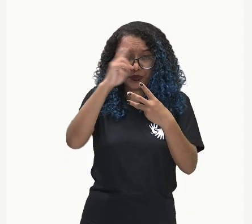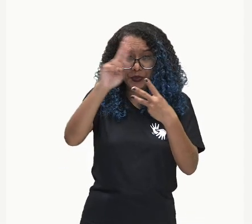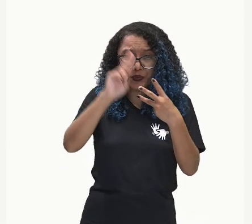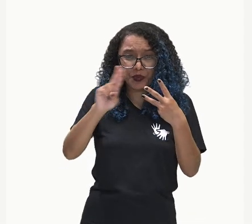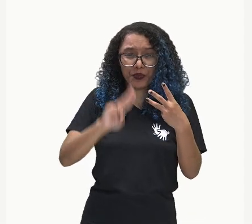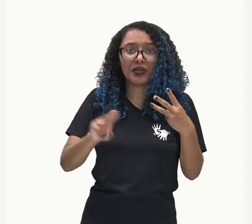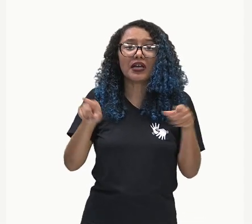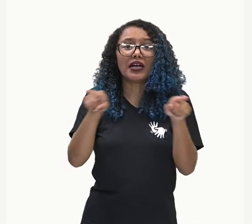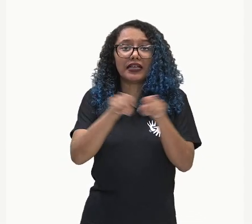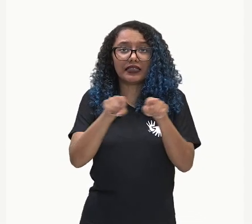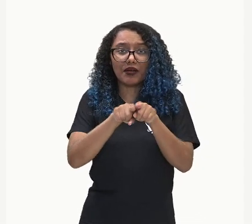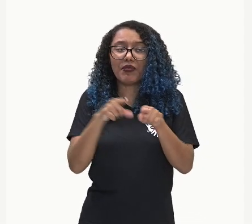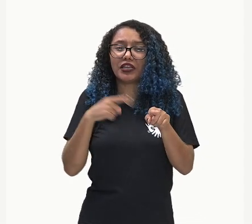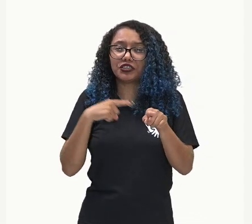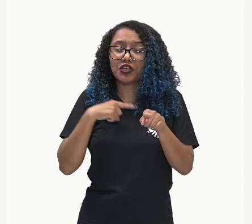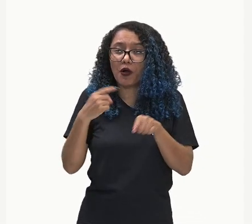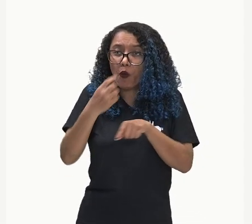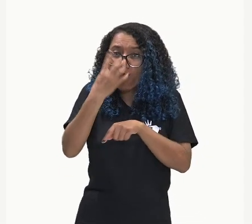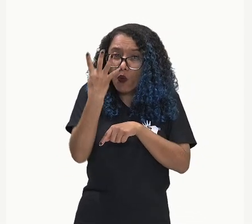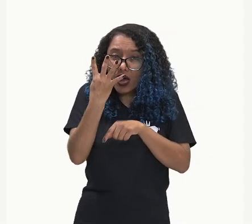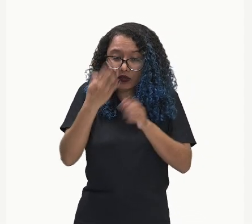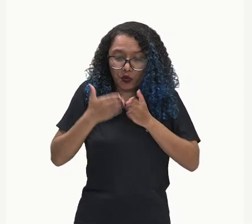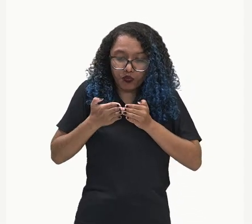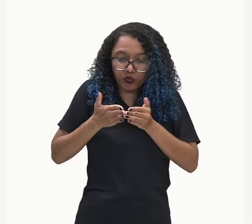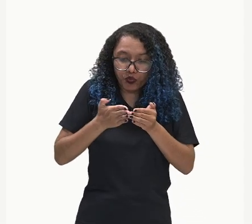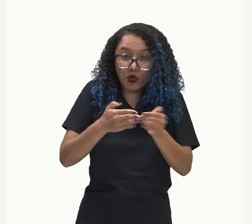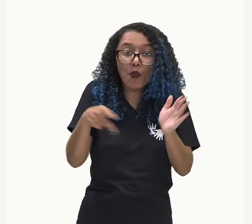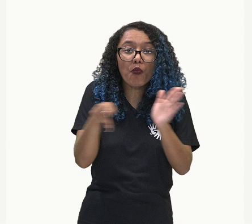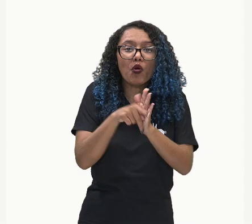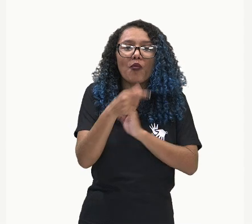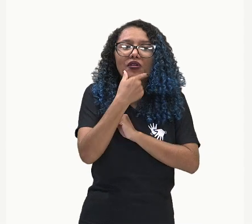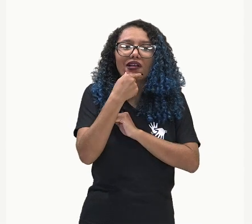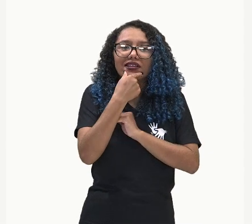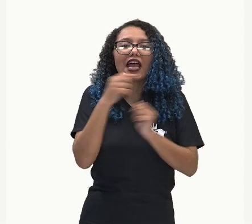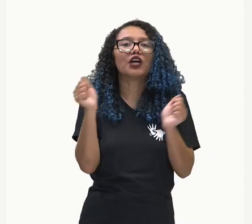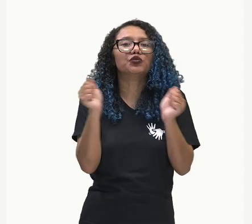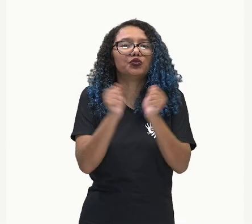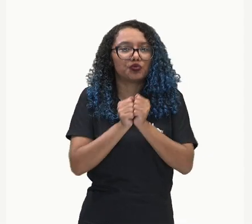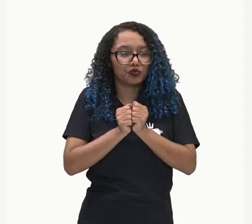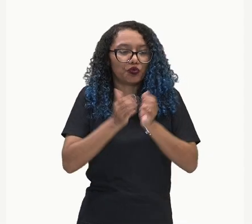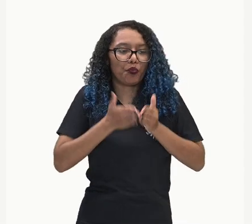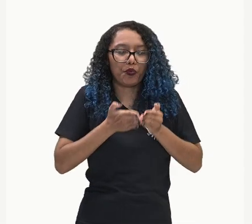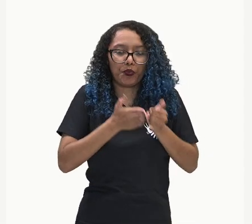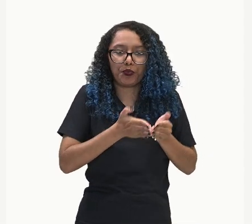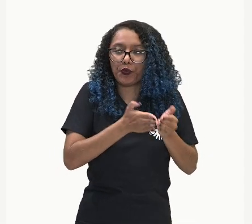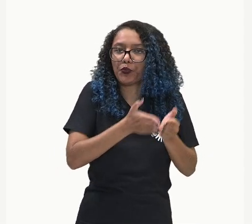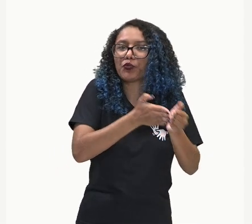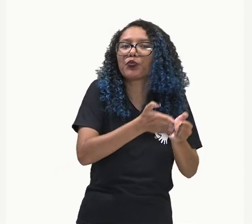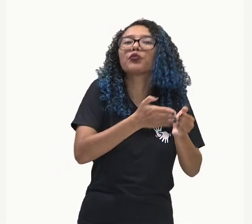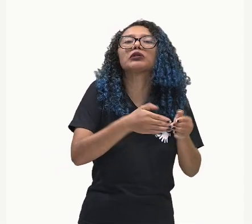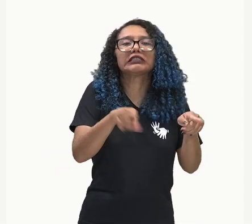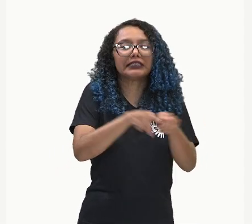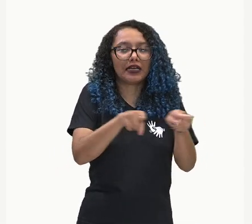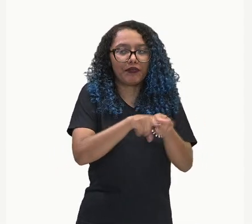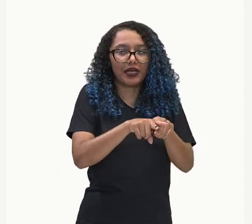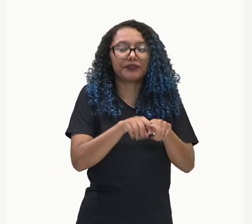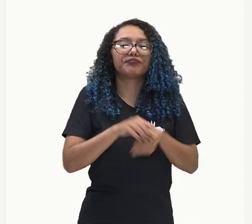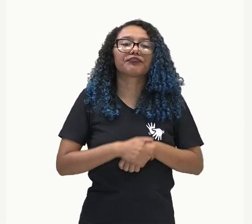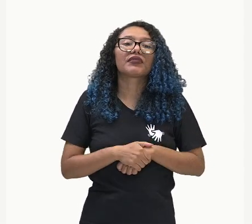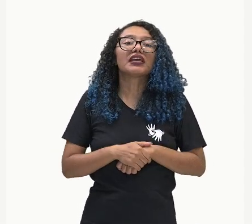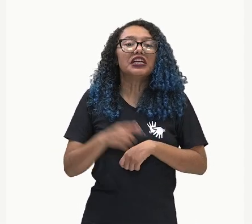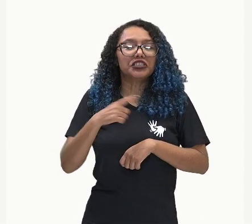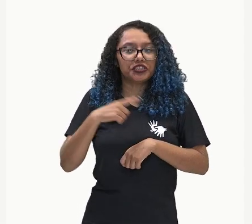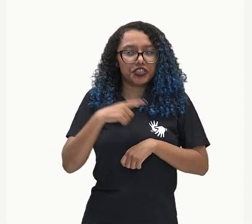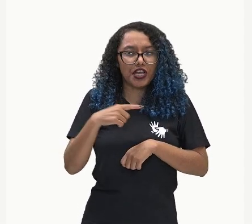transportar. Outros 4 navios da esquadra britânica acompanhavam a corte. Além das pessoas, foram embarcadas no